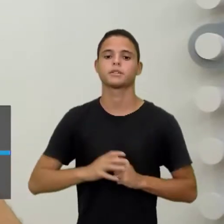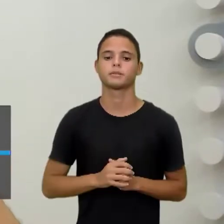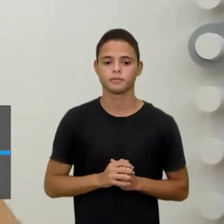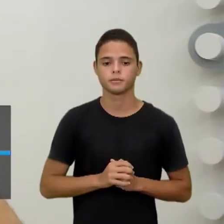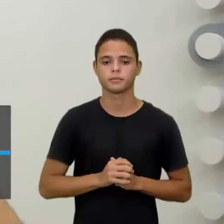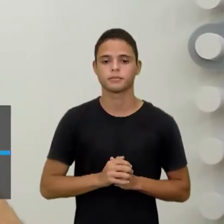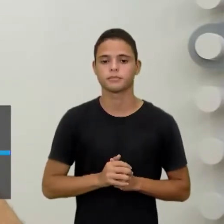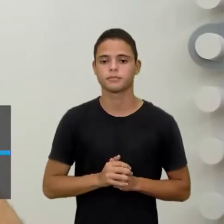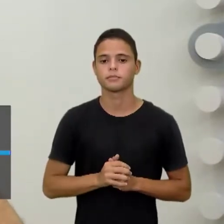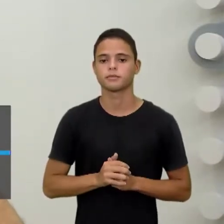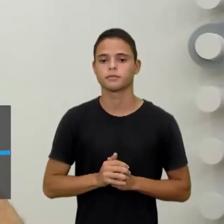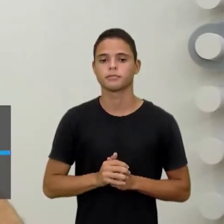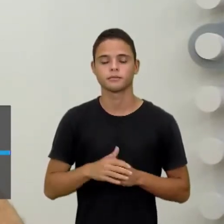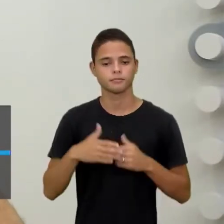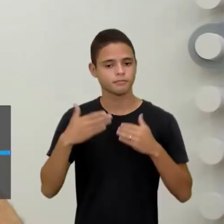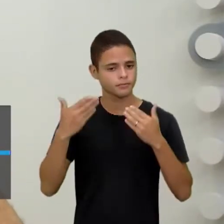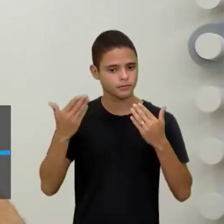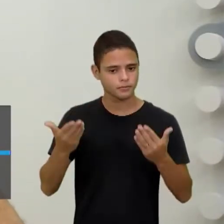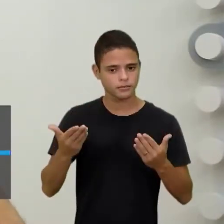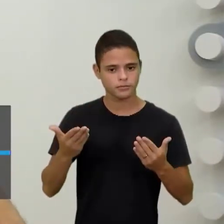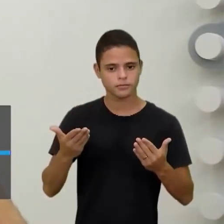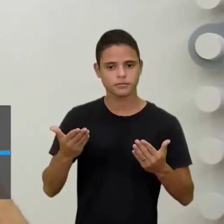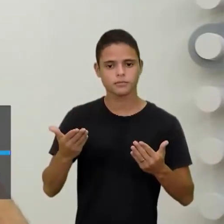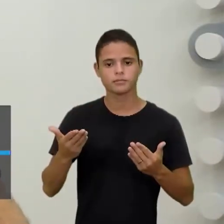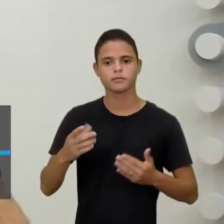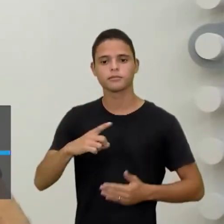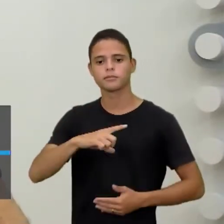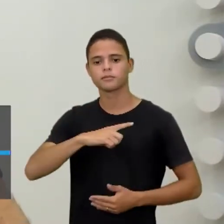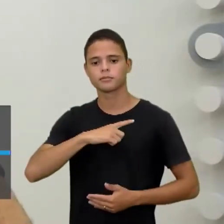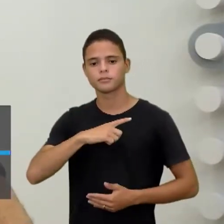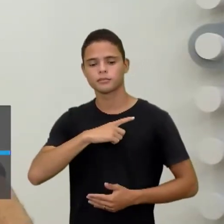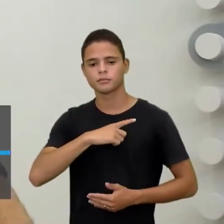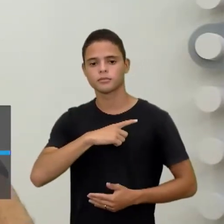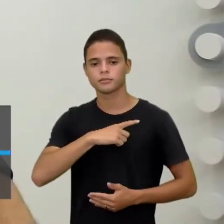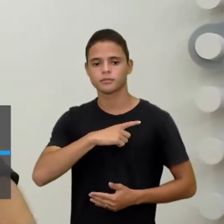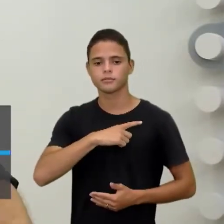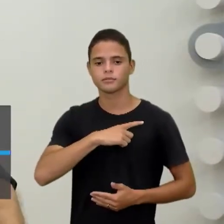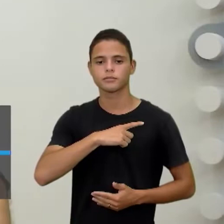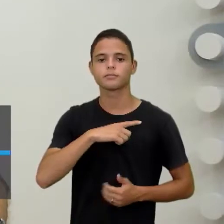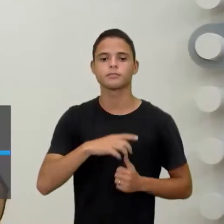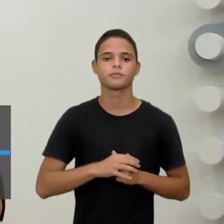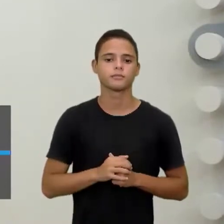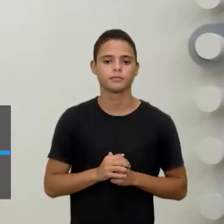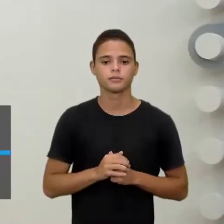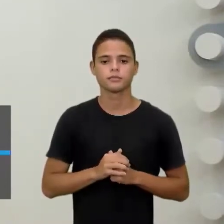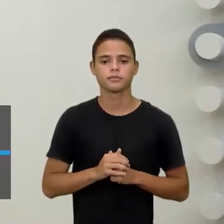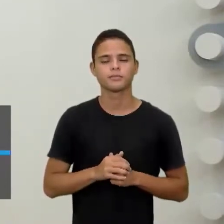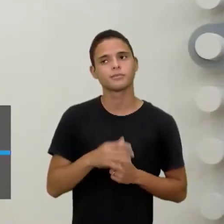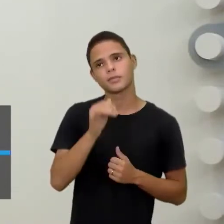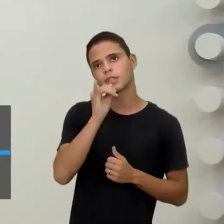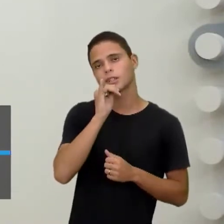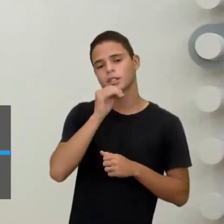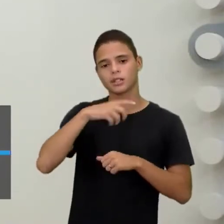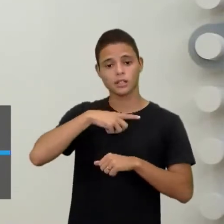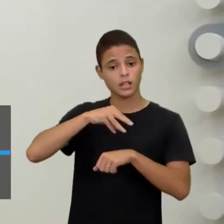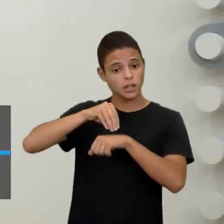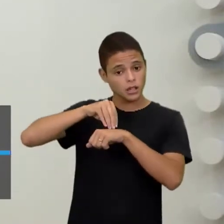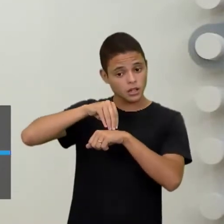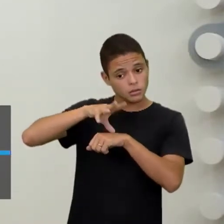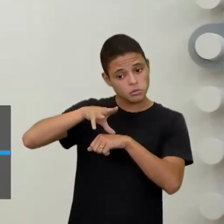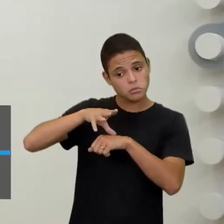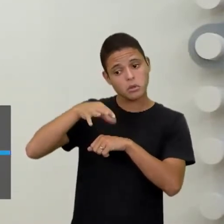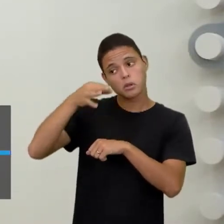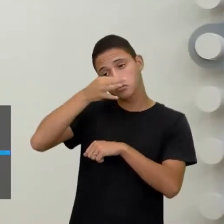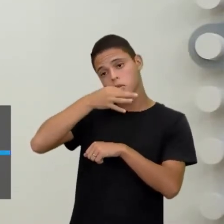você está argumentando para uma opinião. Ou seja, ter uma opinião é a coisa mais simples. Vai lá